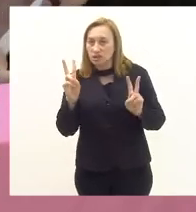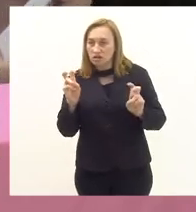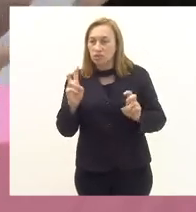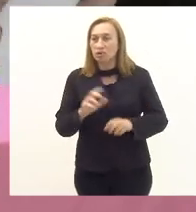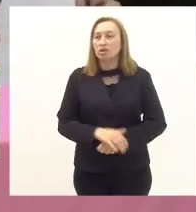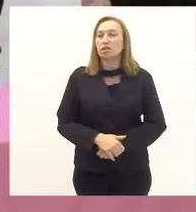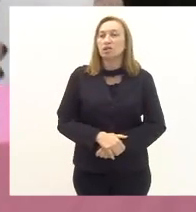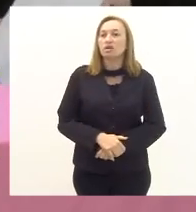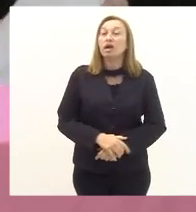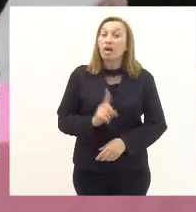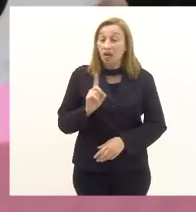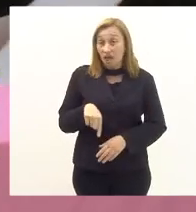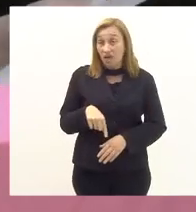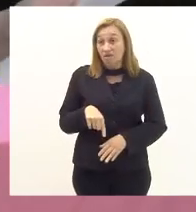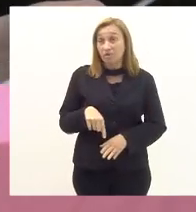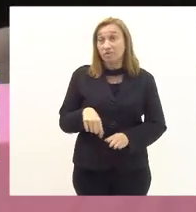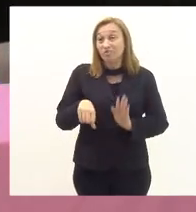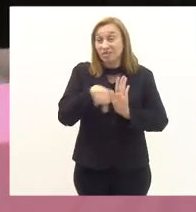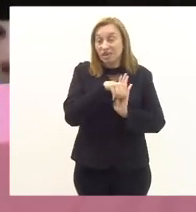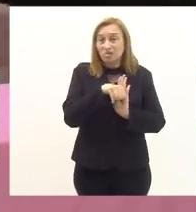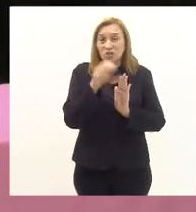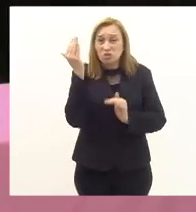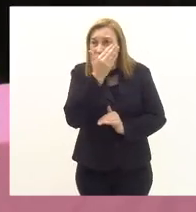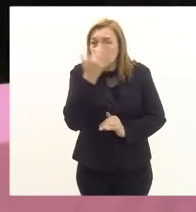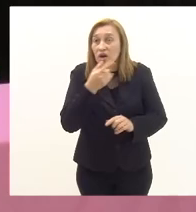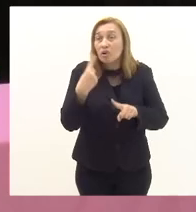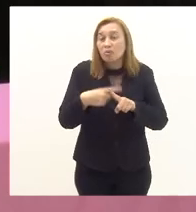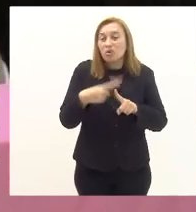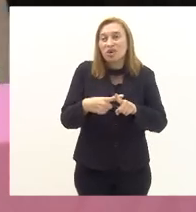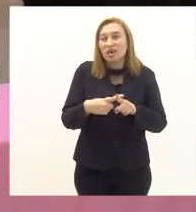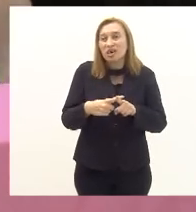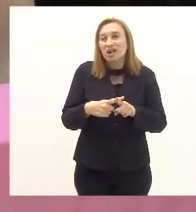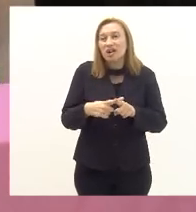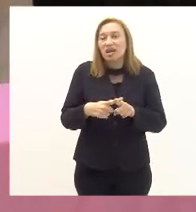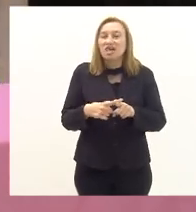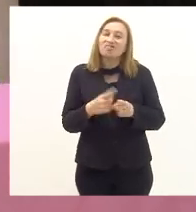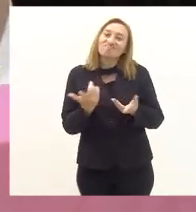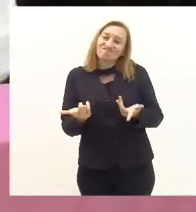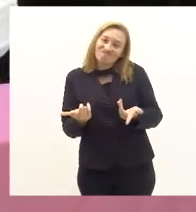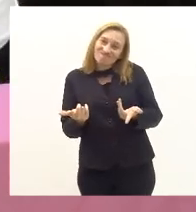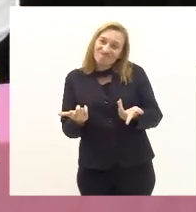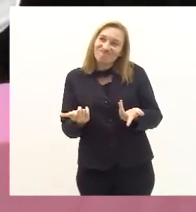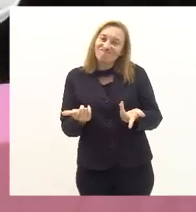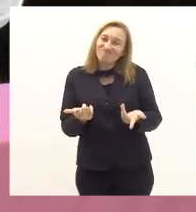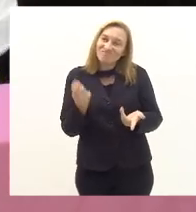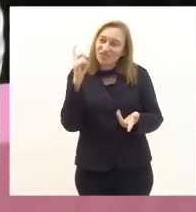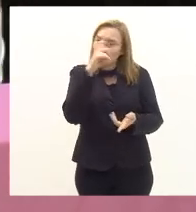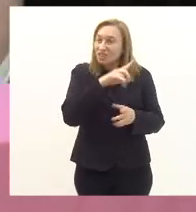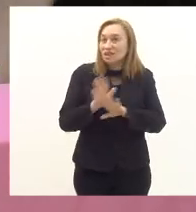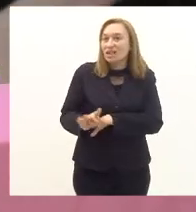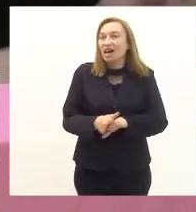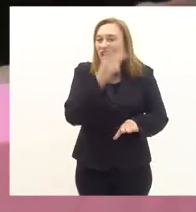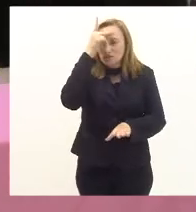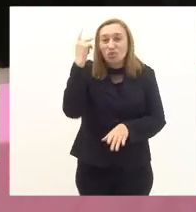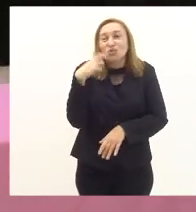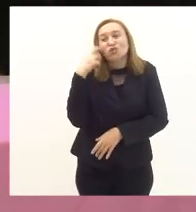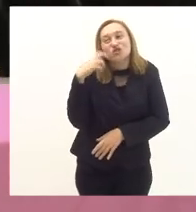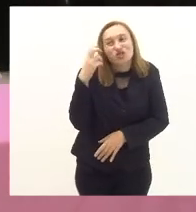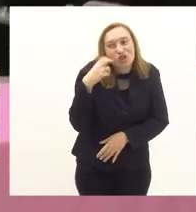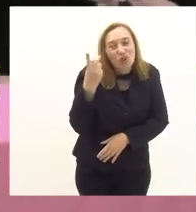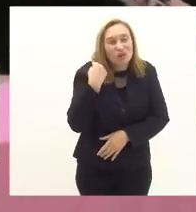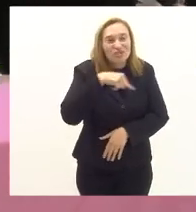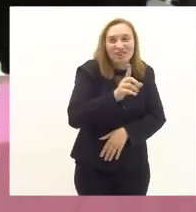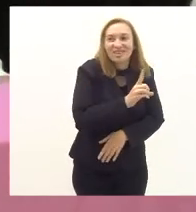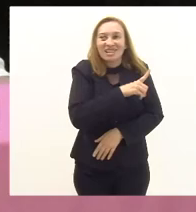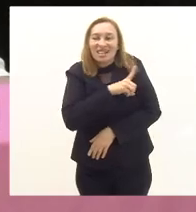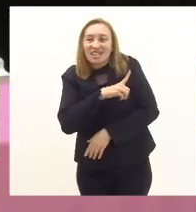É ainda um crime... É invisível por quê? Porque ainda é, infelizmente, muito tolerado, né? As pessoas ainda têm muita vergonha de ir à delegacia, têm